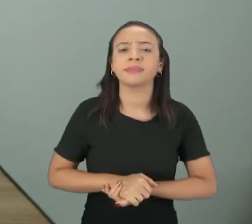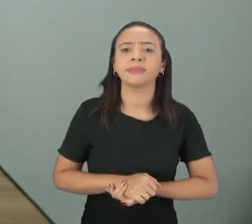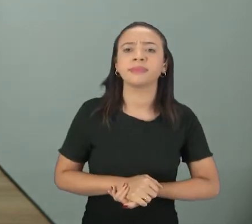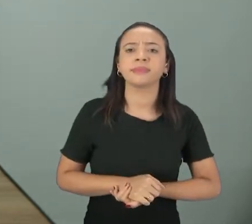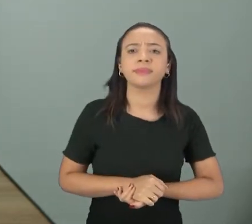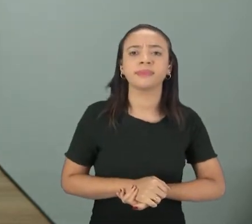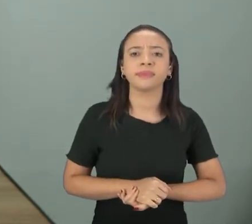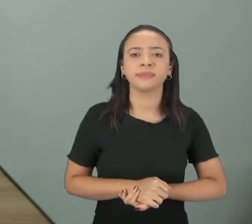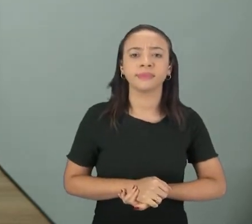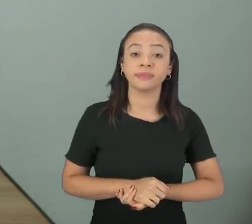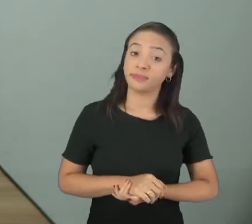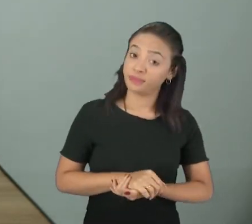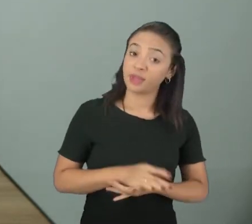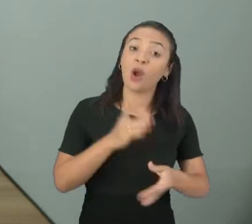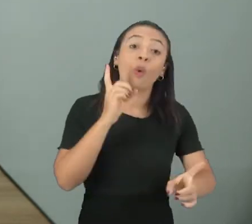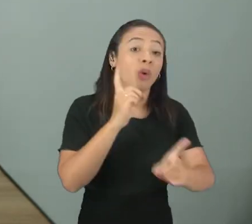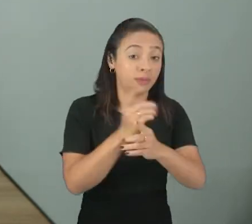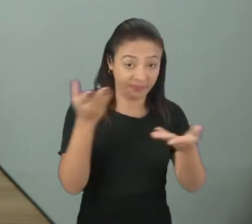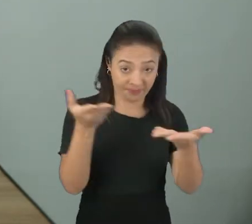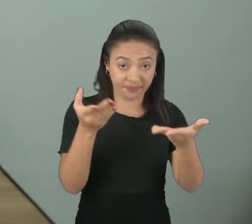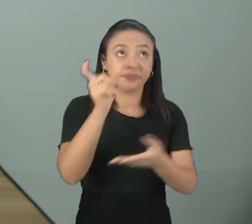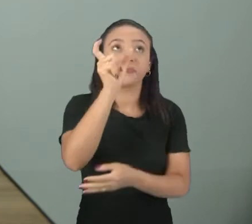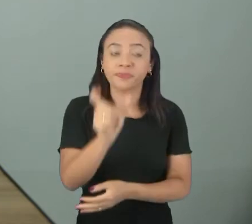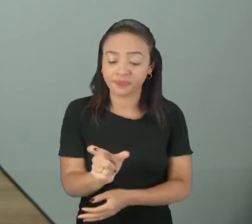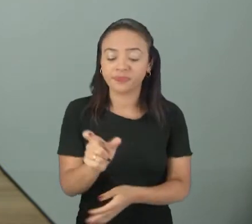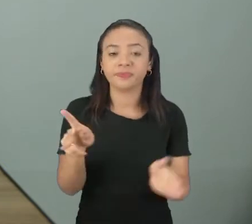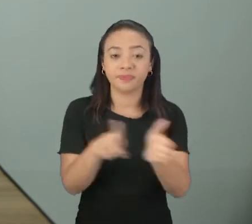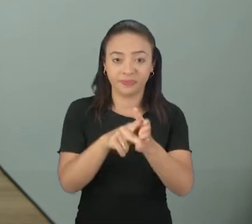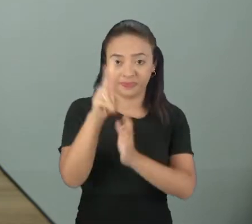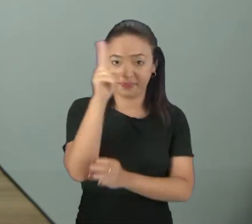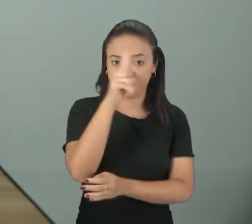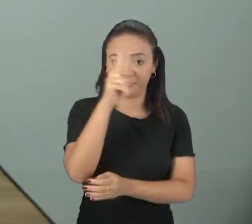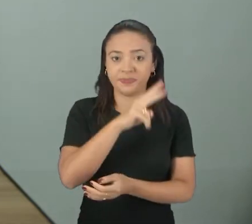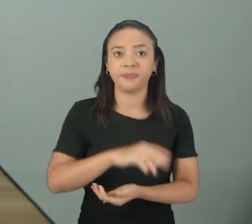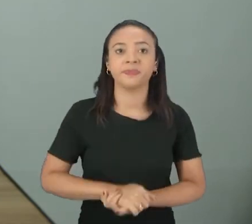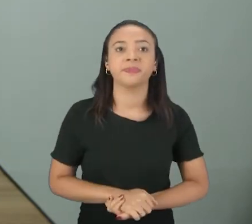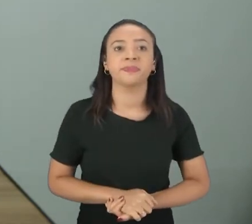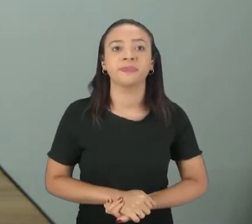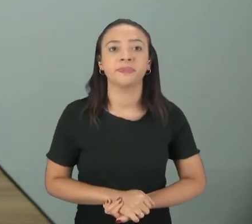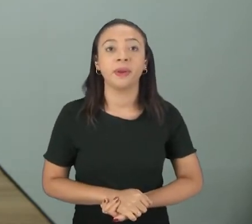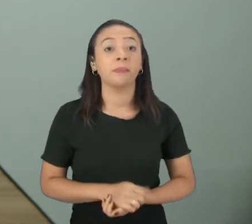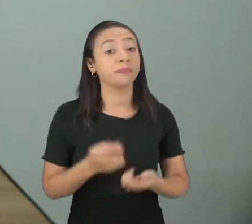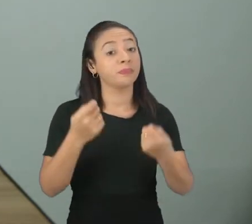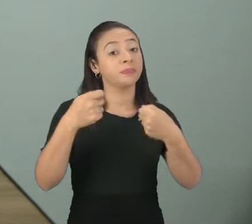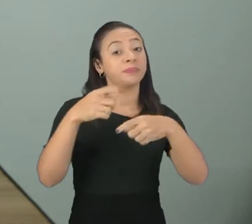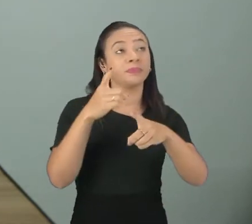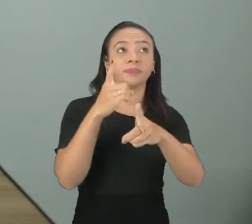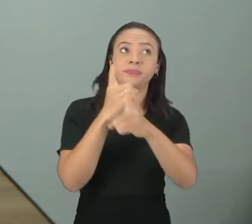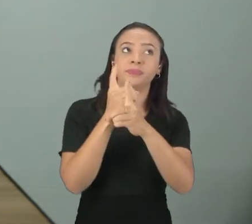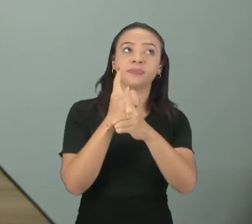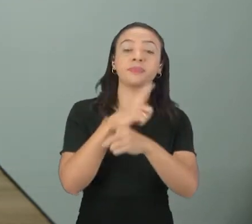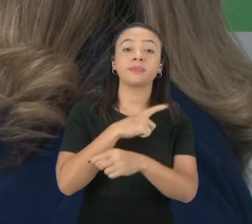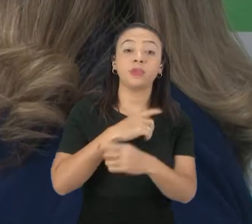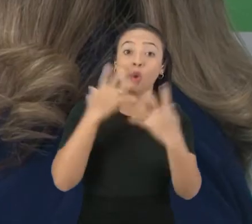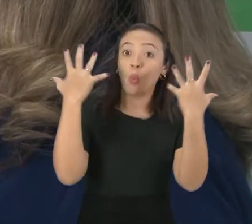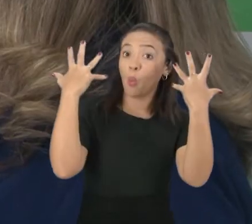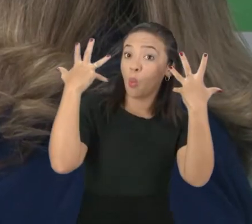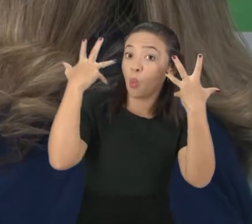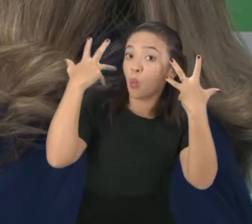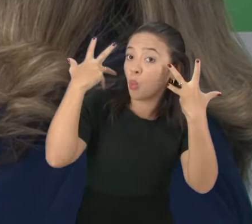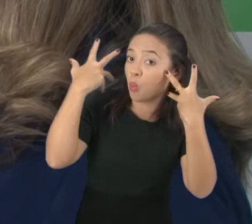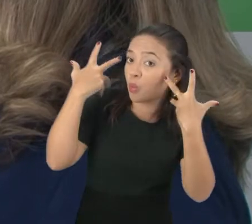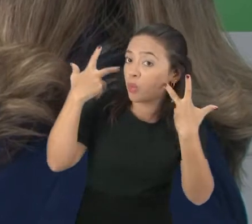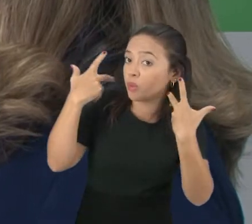nós vamos aqui localizar esses personagens, né? A gente aqui localiza o leão,